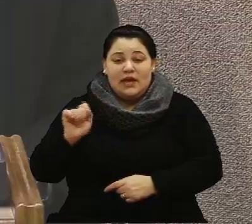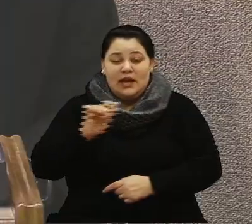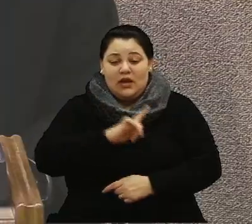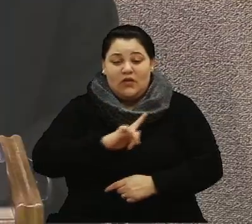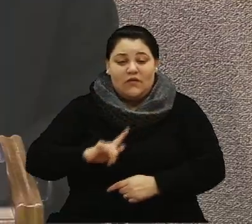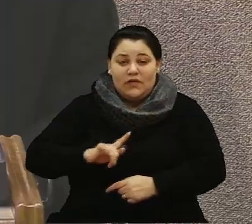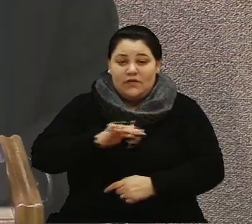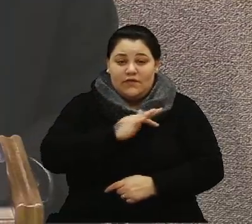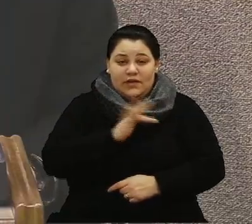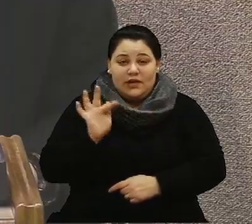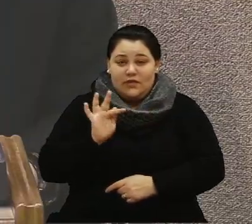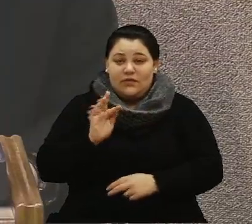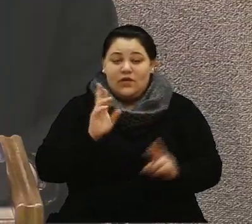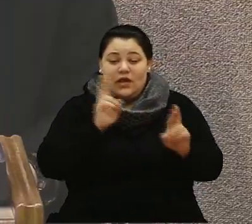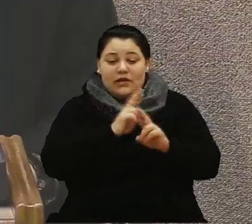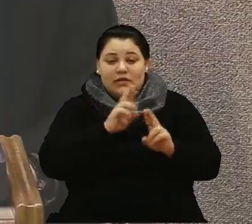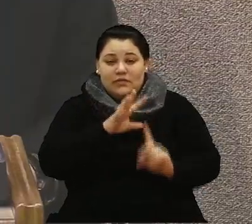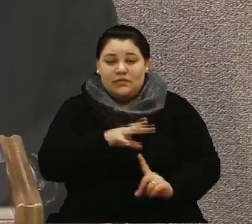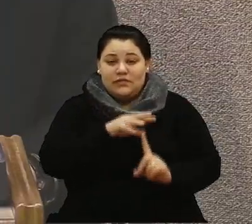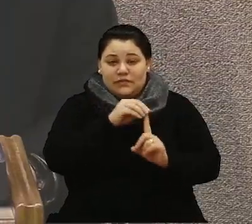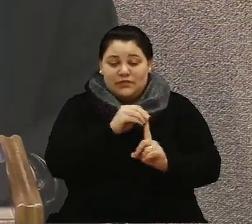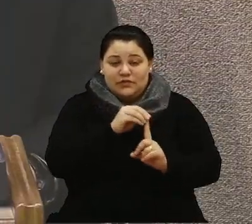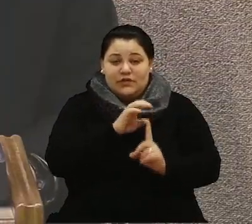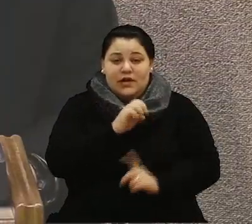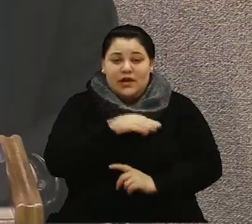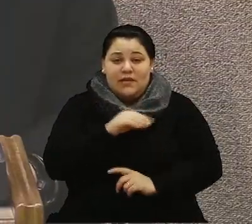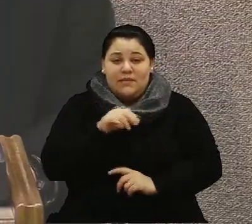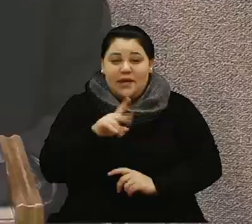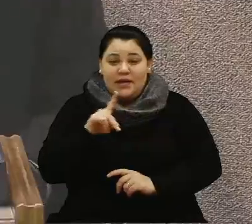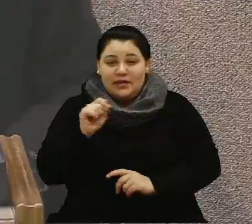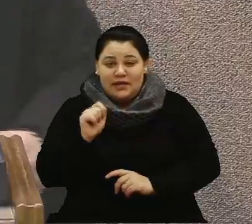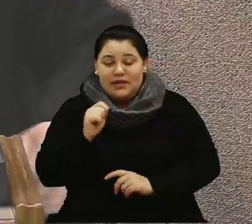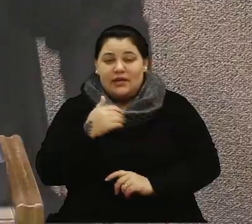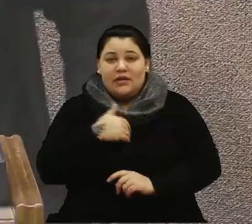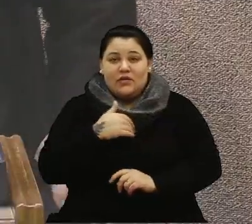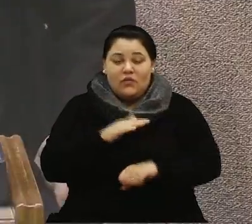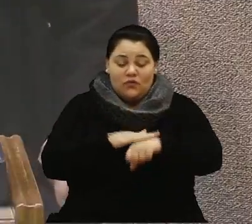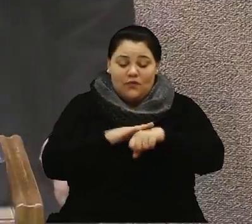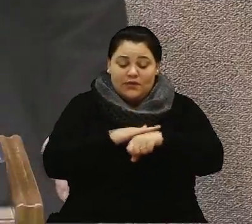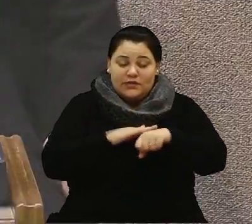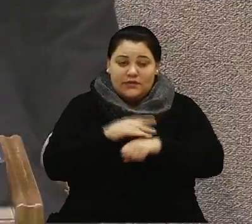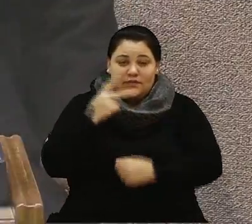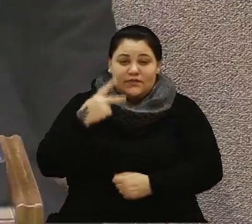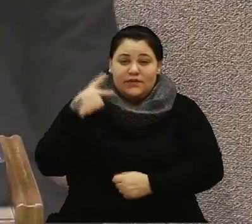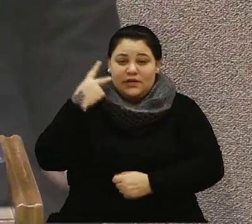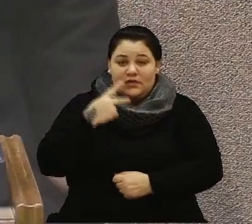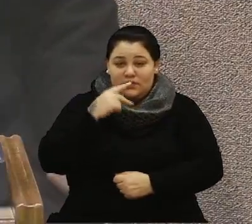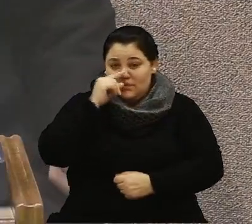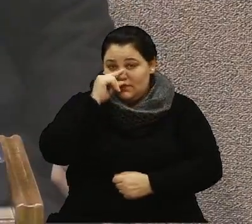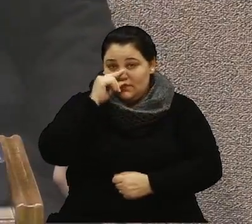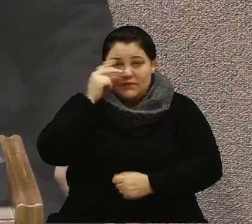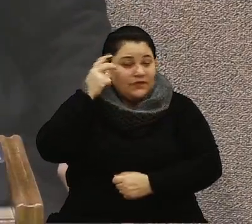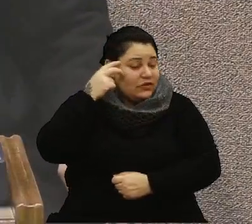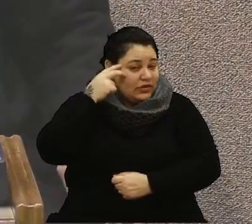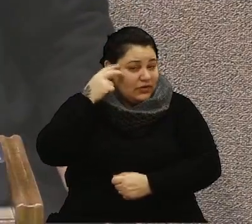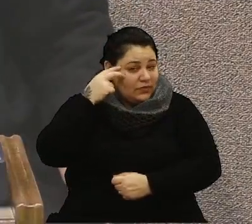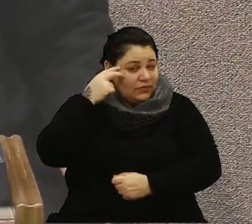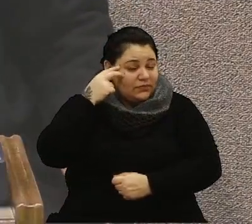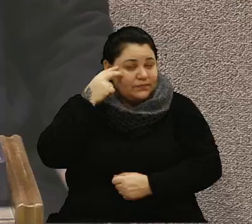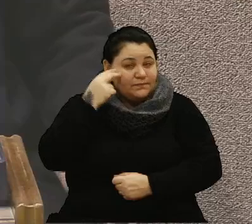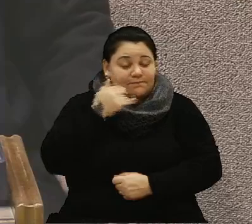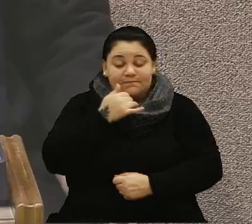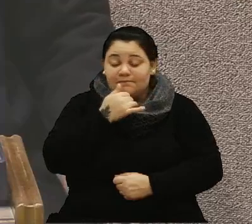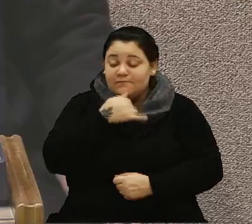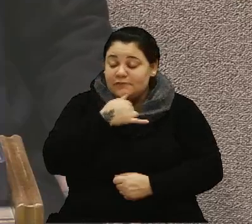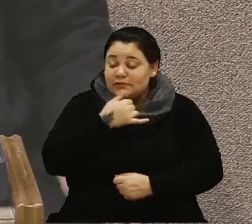algumas coisas com relação, principalmente a emendas parlamentares. Eu conversava aqui com o vereador Sandro Fantinel, que,